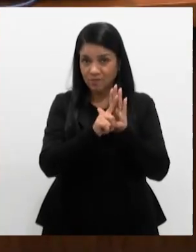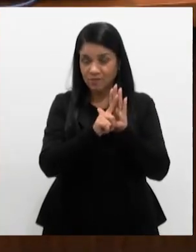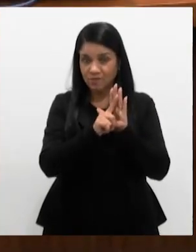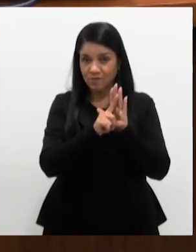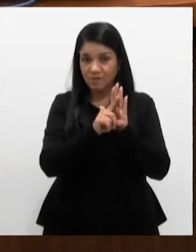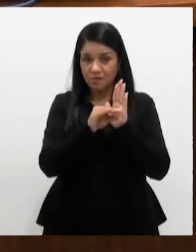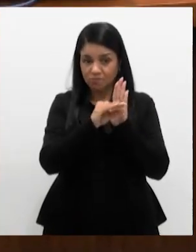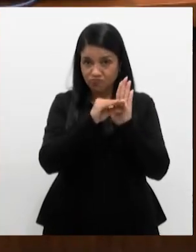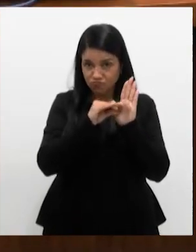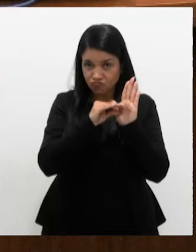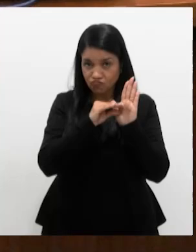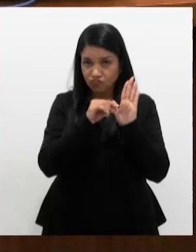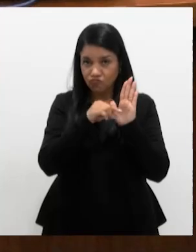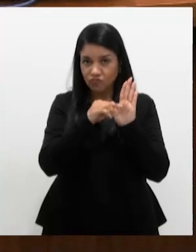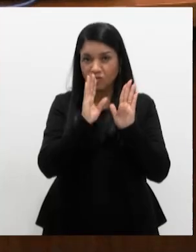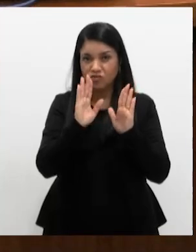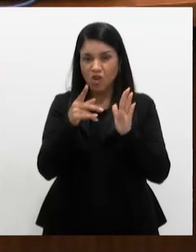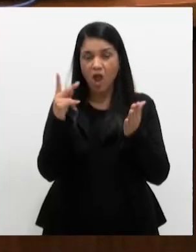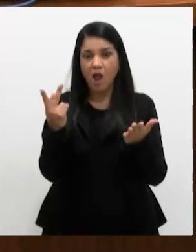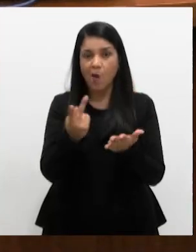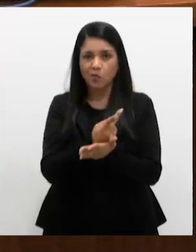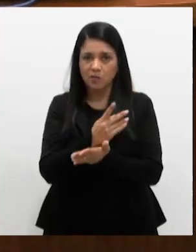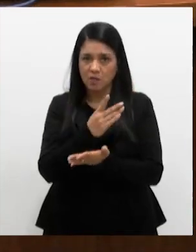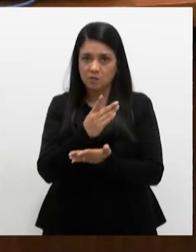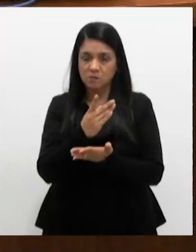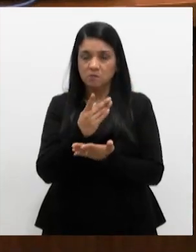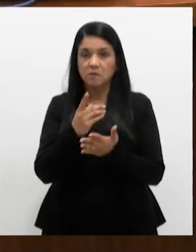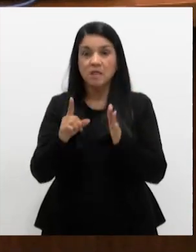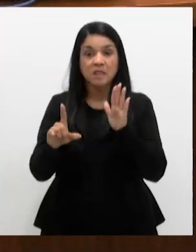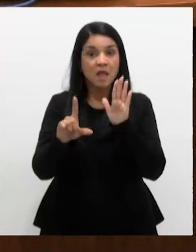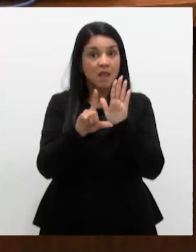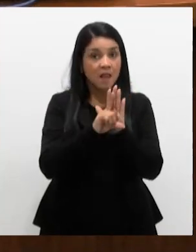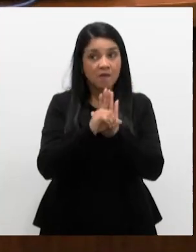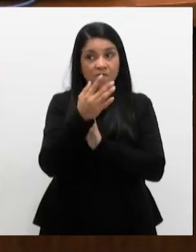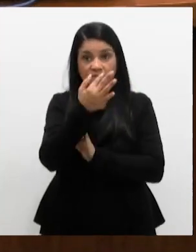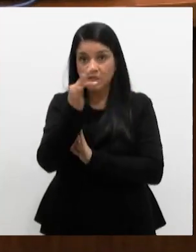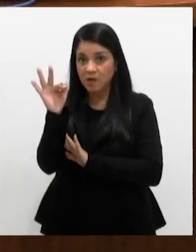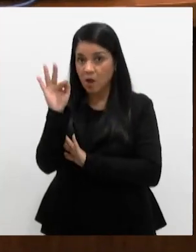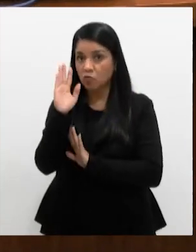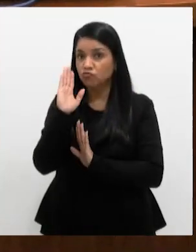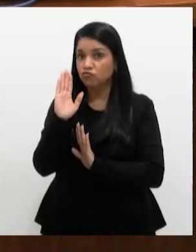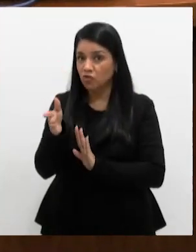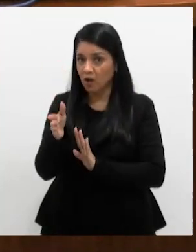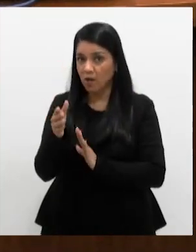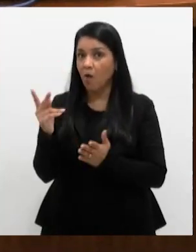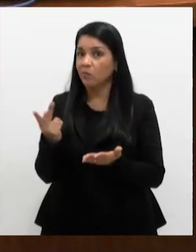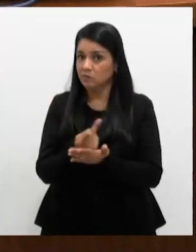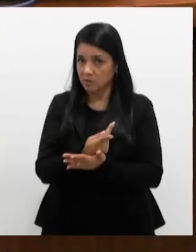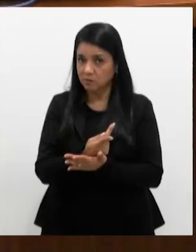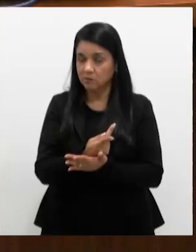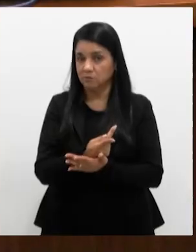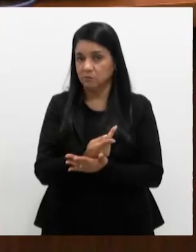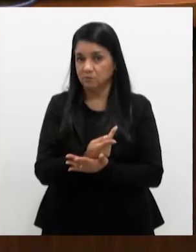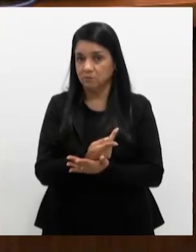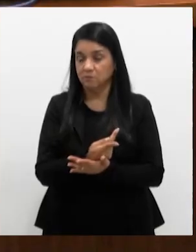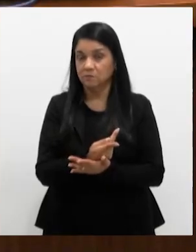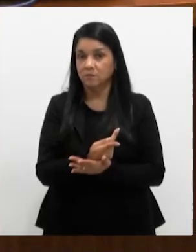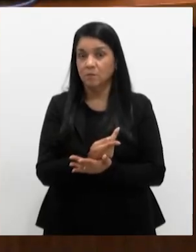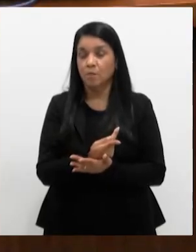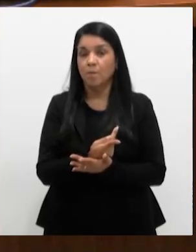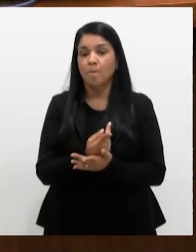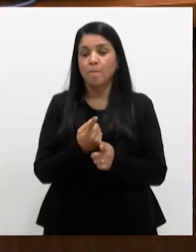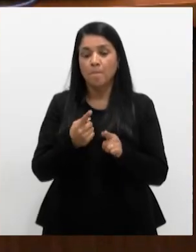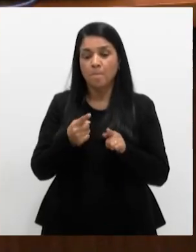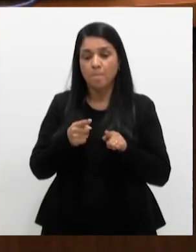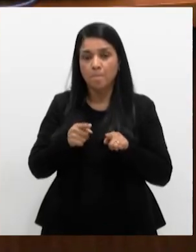menção a algo que já acontece, por óbvio, numa legislação federal, mas traçando um